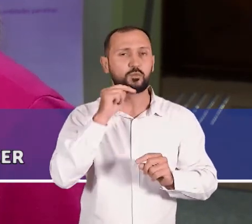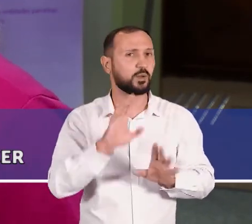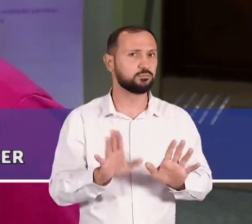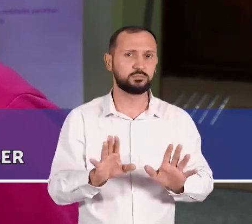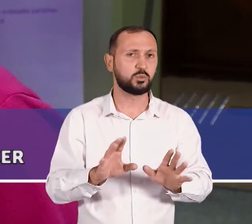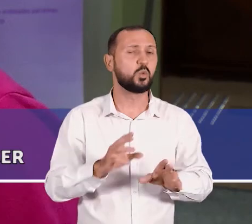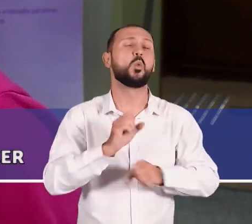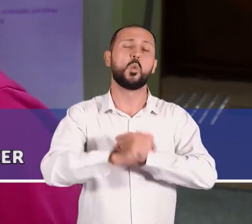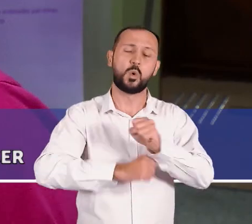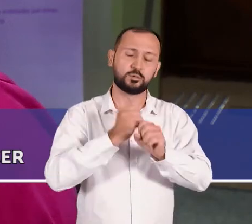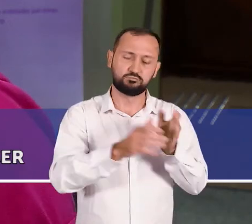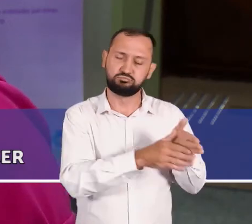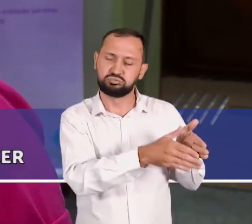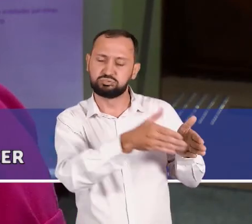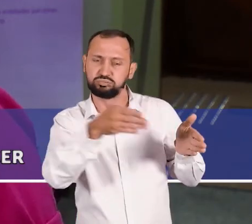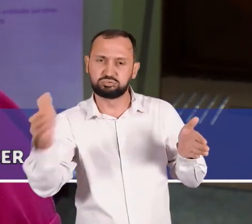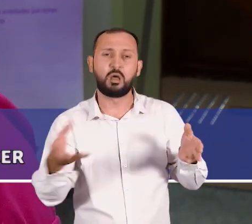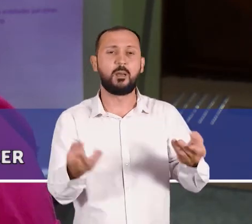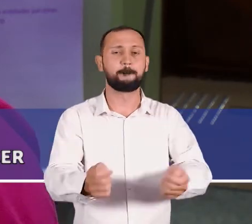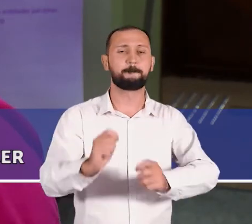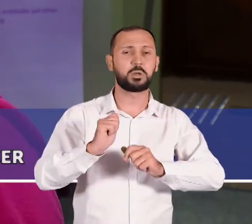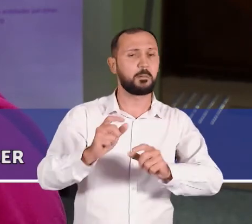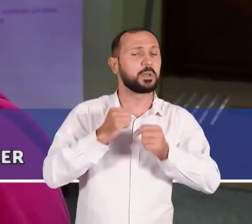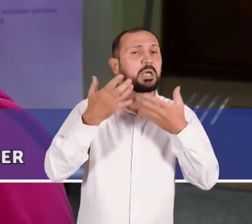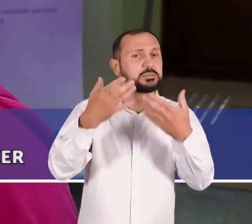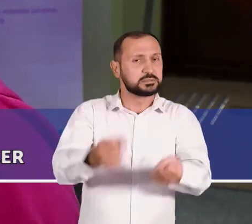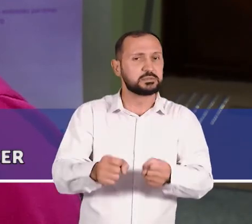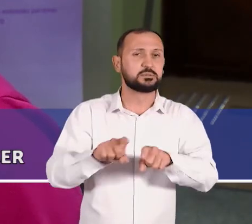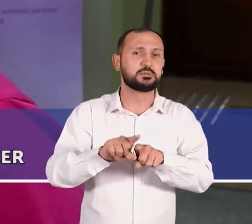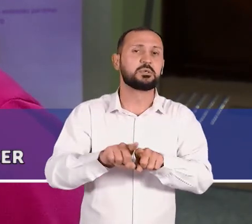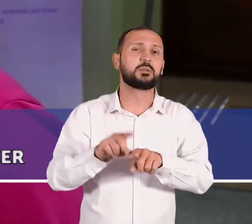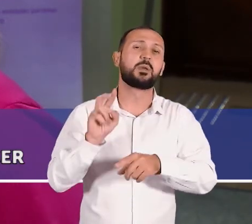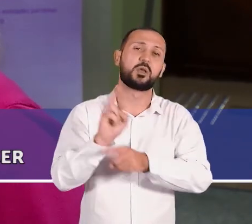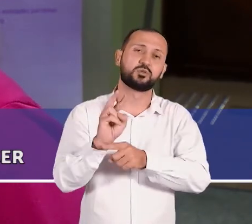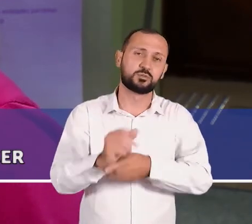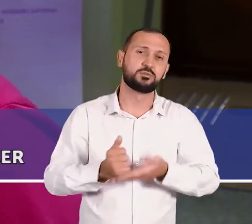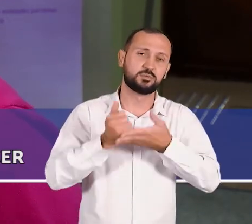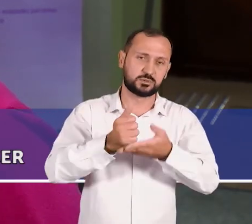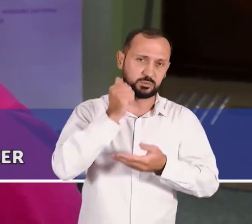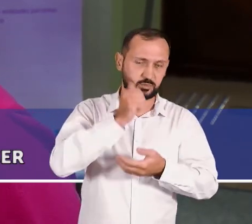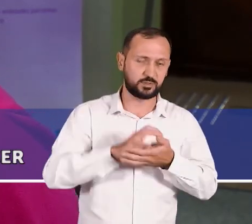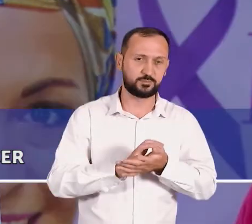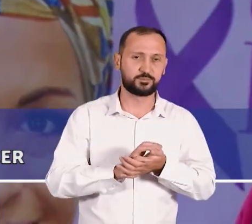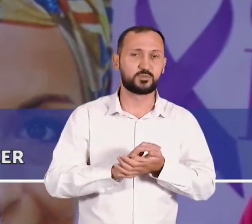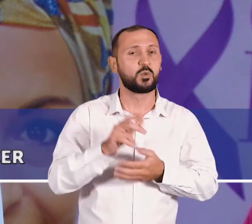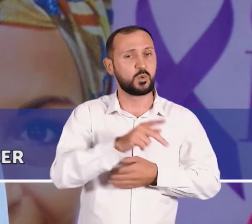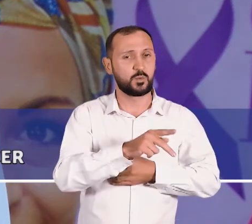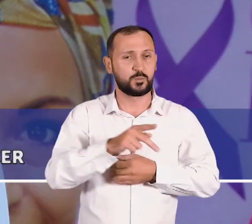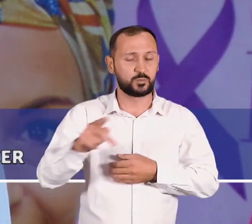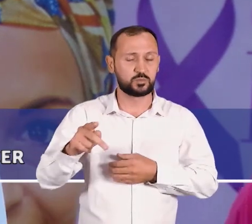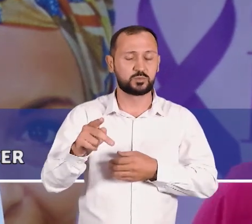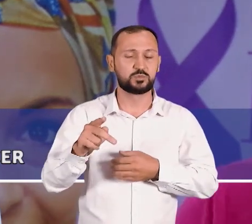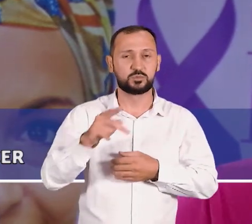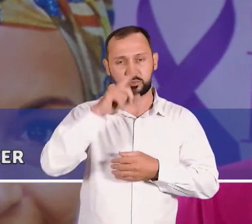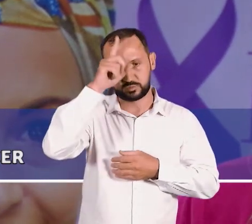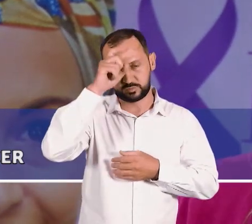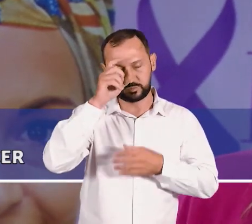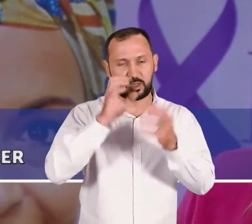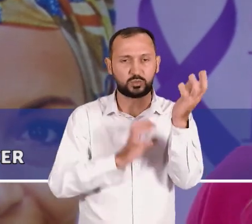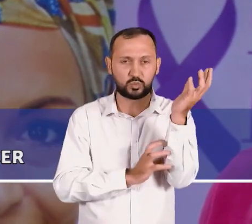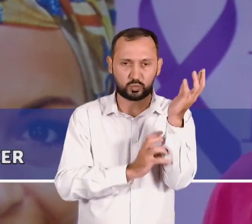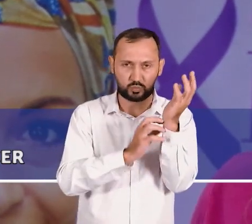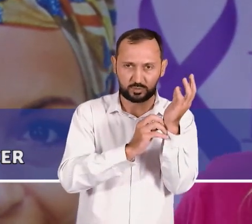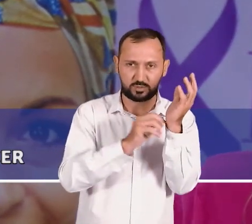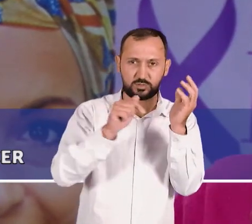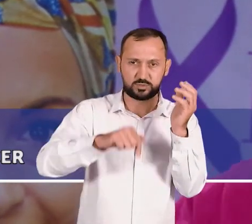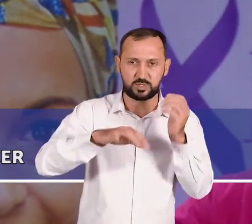outubro, não é só no novembro, durante todo o ano recebemos doações e acolhemos essas pacientes. O presidente do Hospital de Câncer de